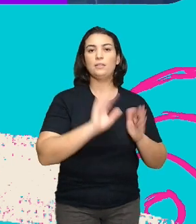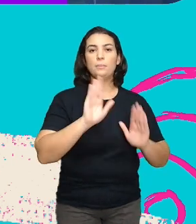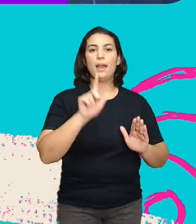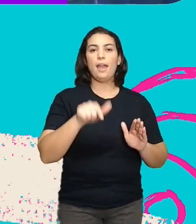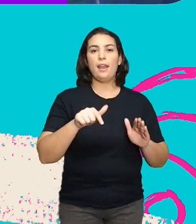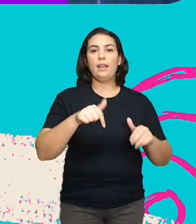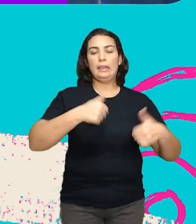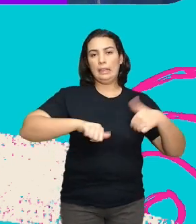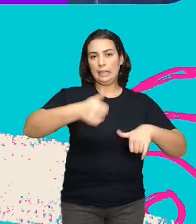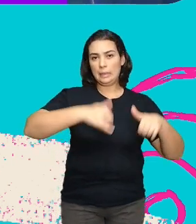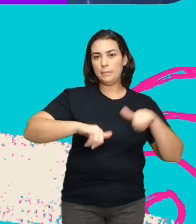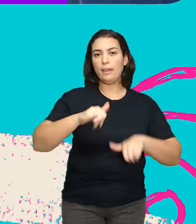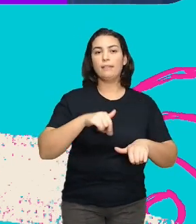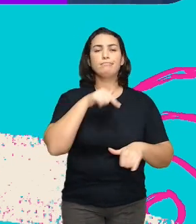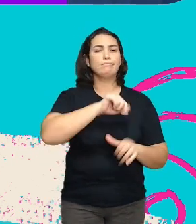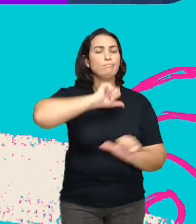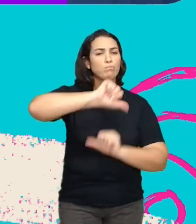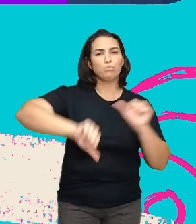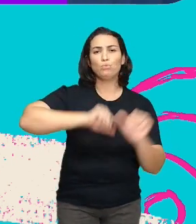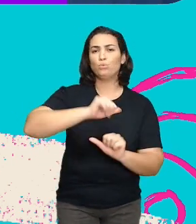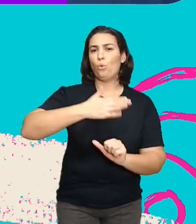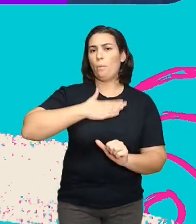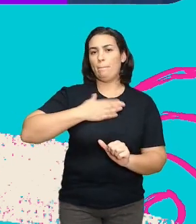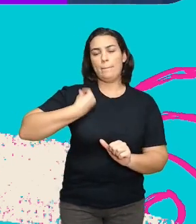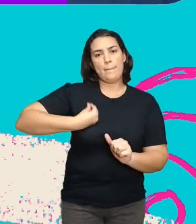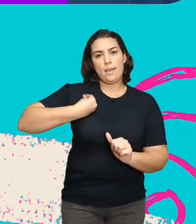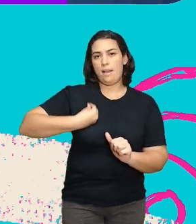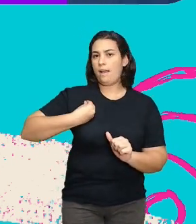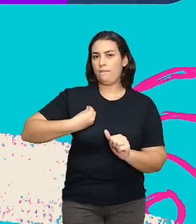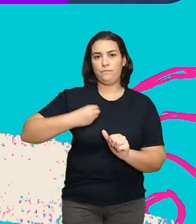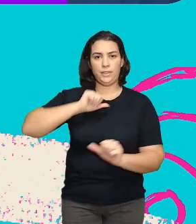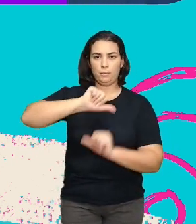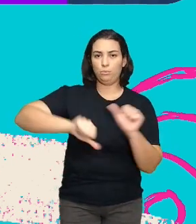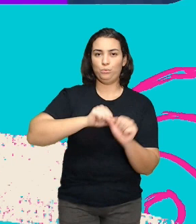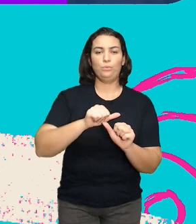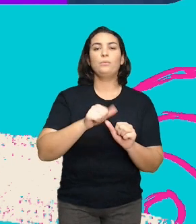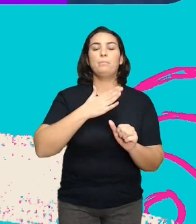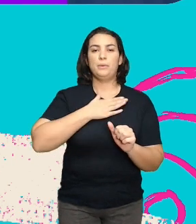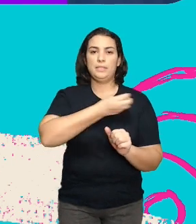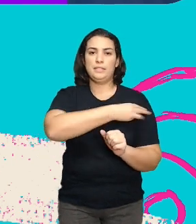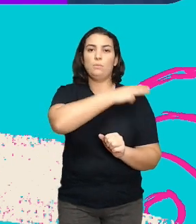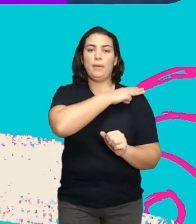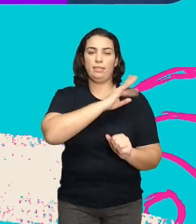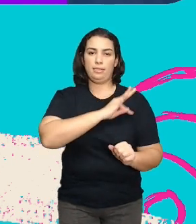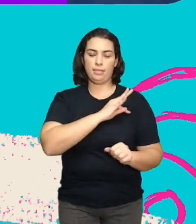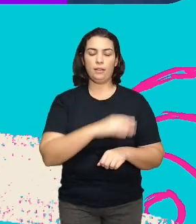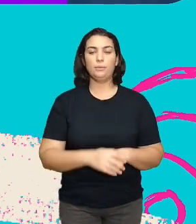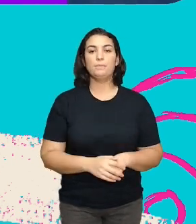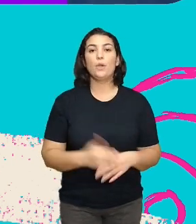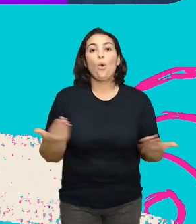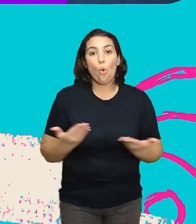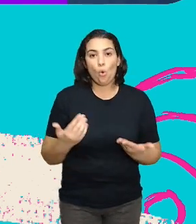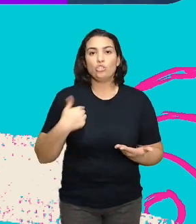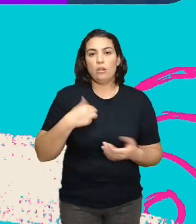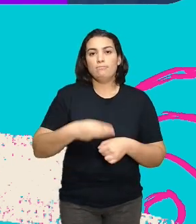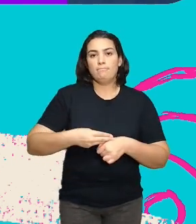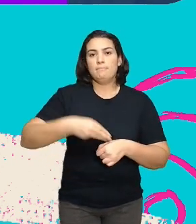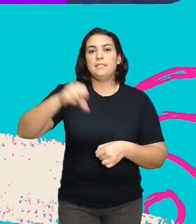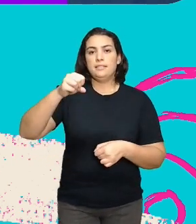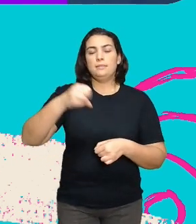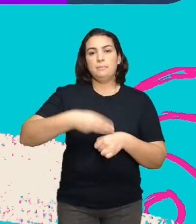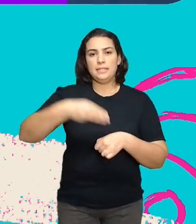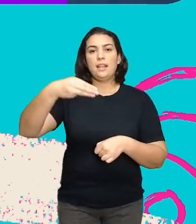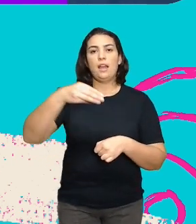que mudou muito a minha trajetória no ensino médio técnico. Atualmente, eu tenho mestrado em inovação